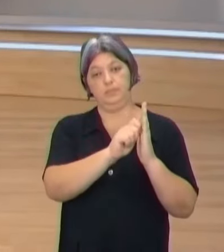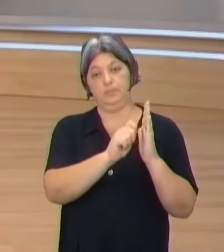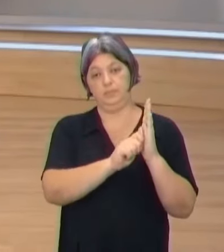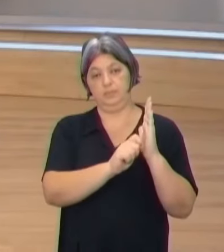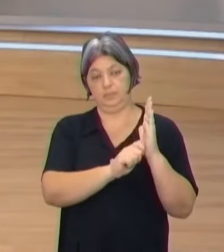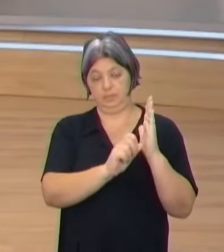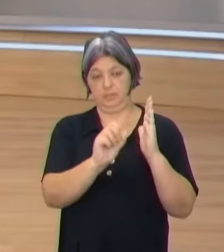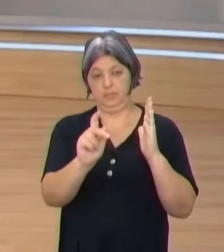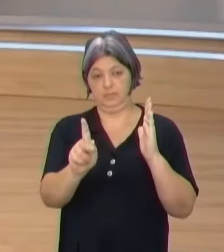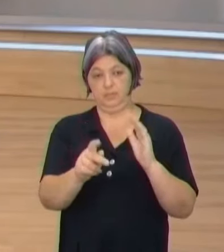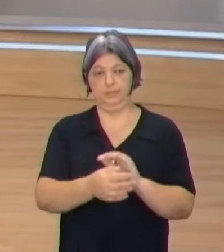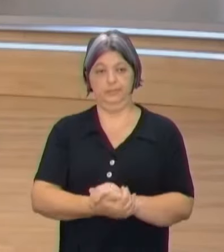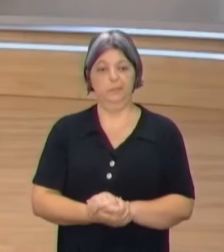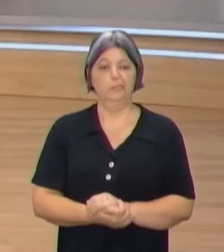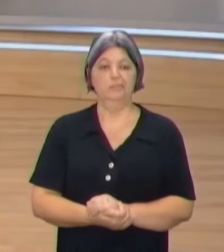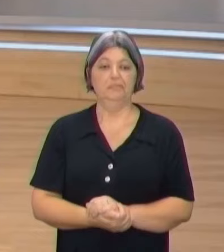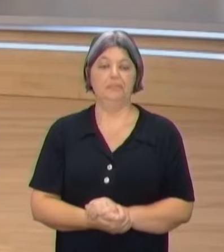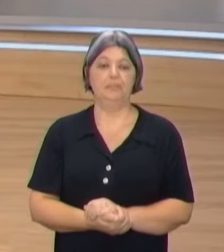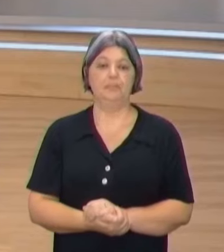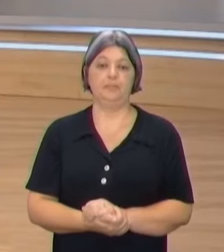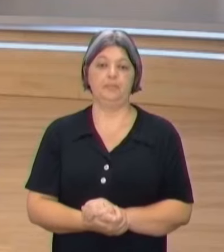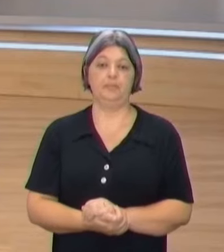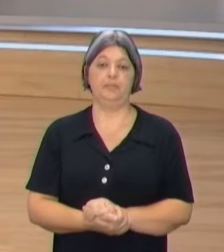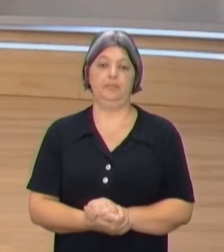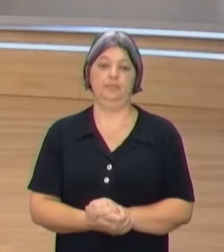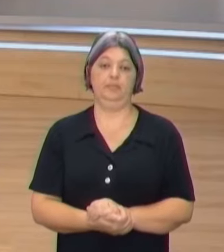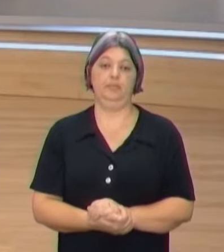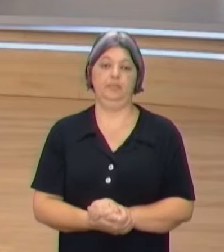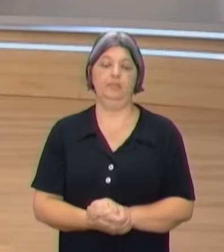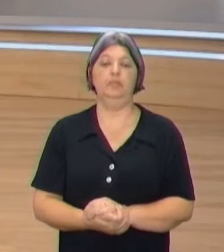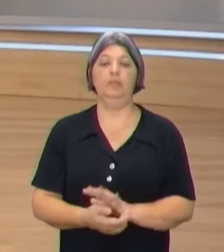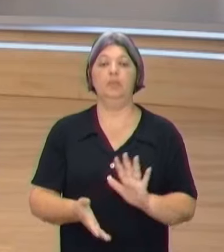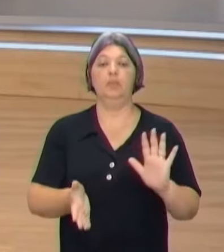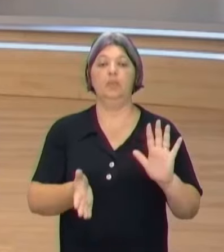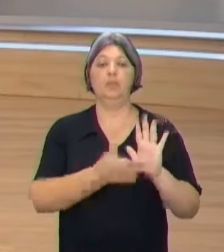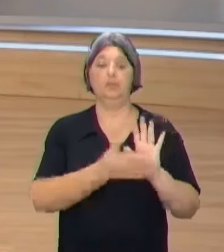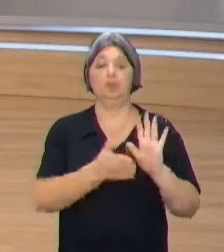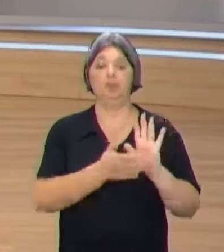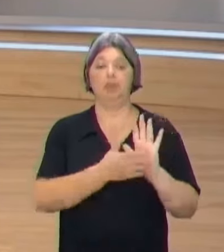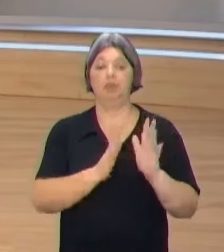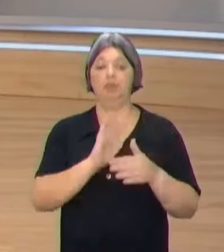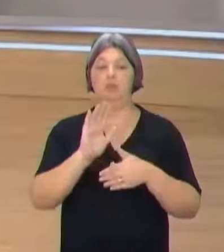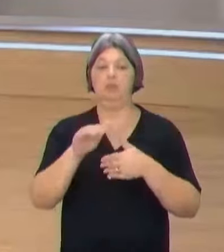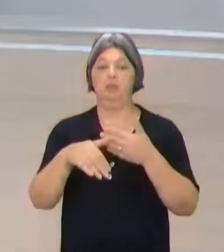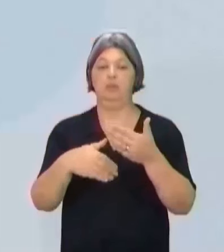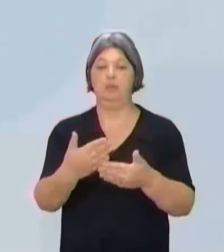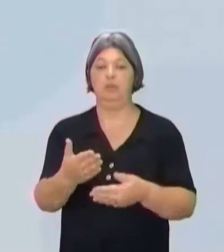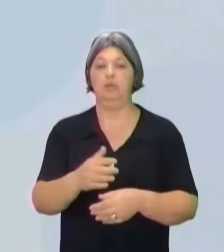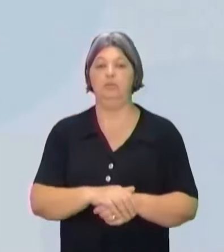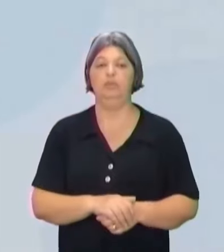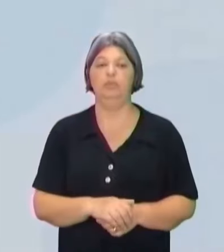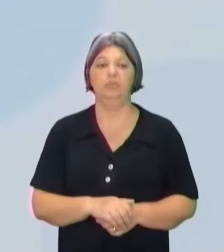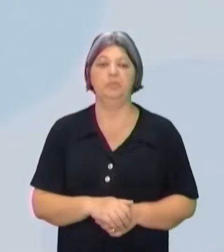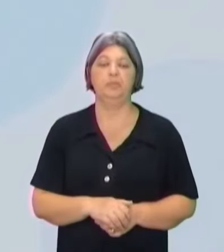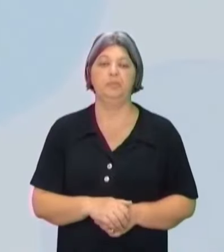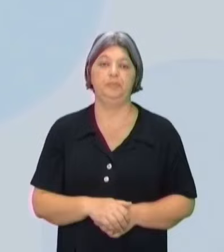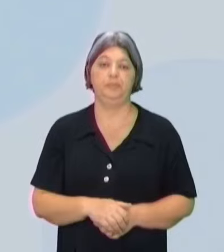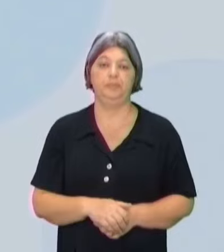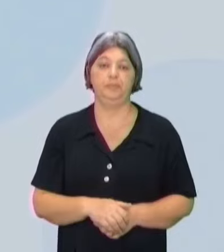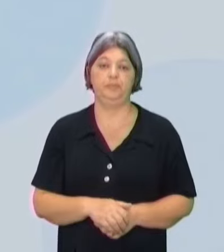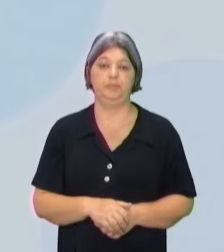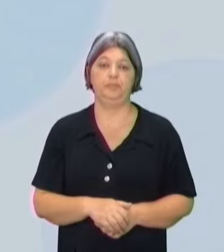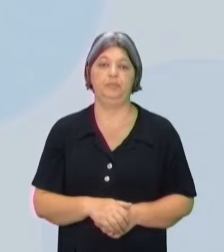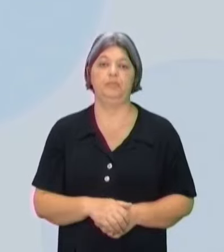beleza? Agora, a Pro vai fazer aí uma proposta de desdobramento. O que é essa proposta de desdobramento?